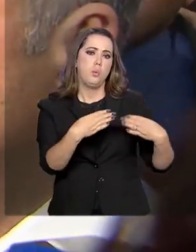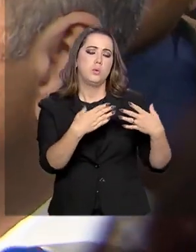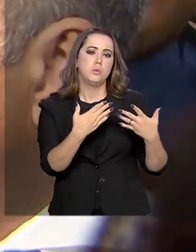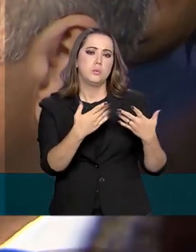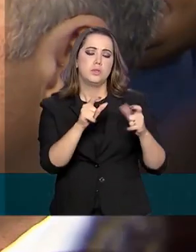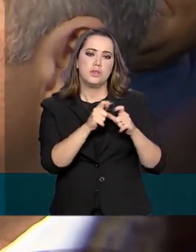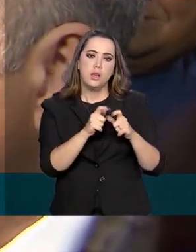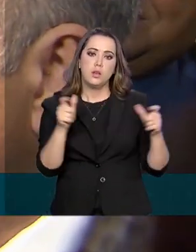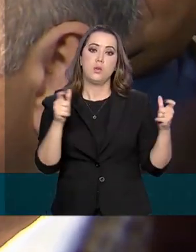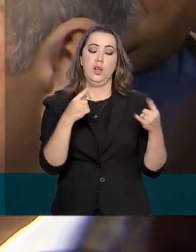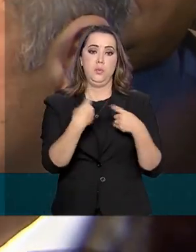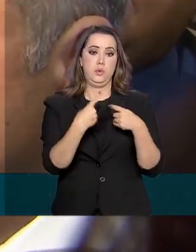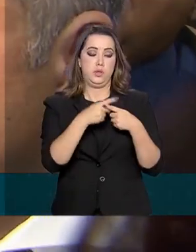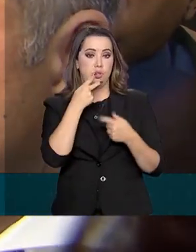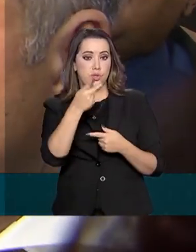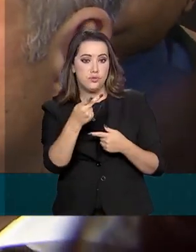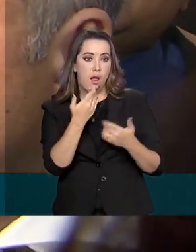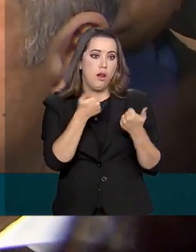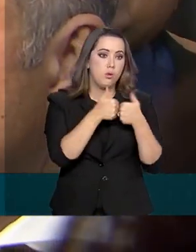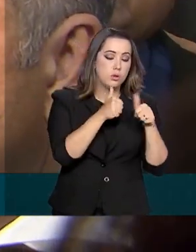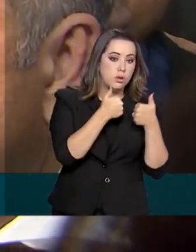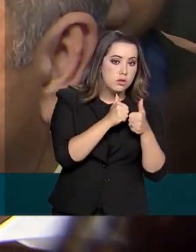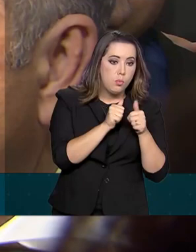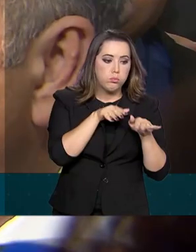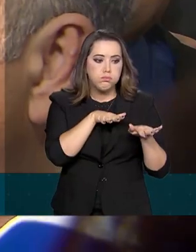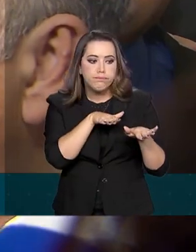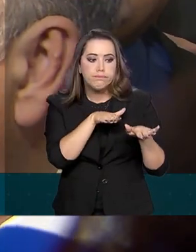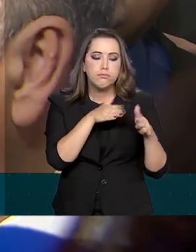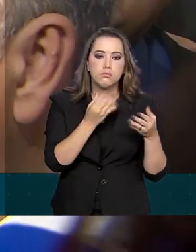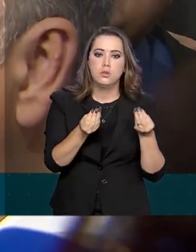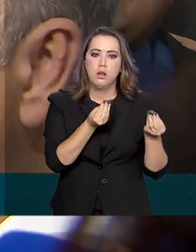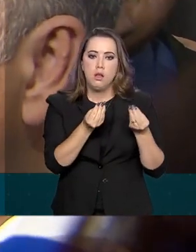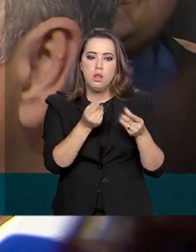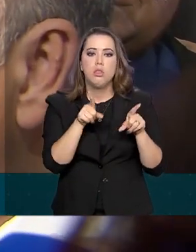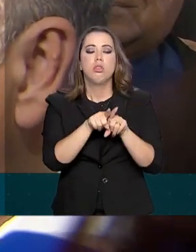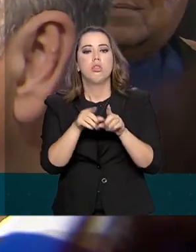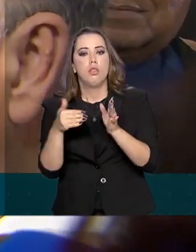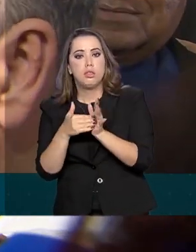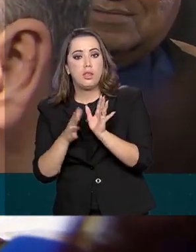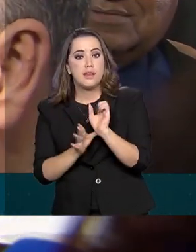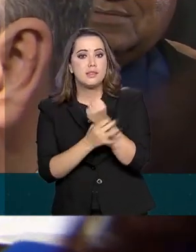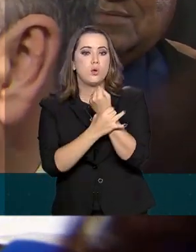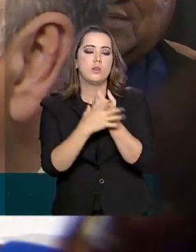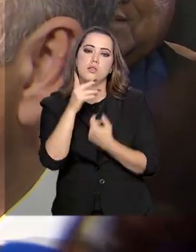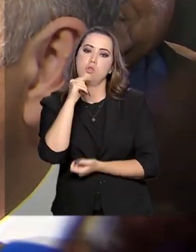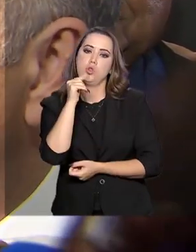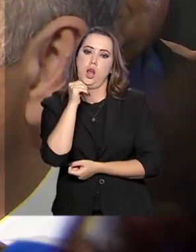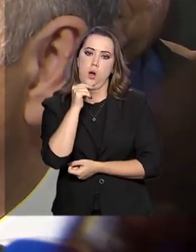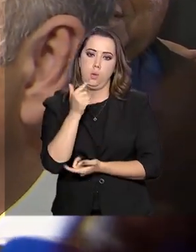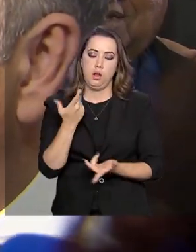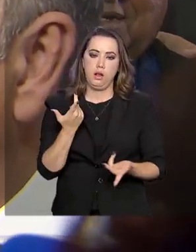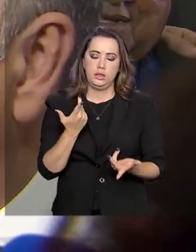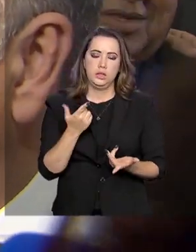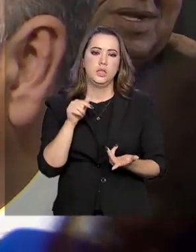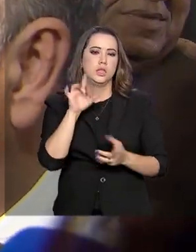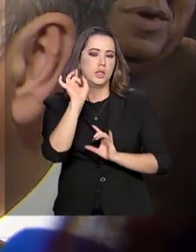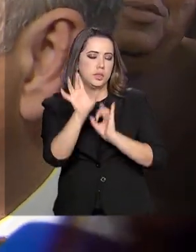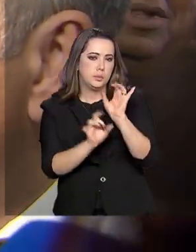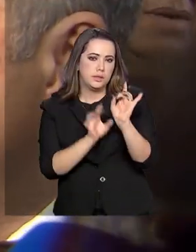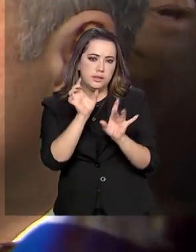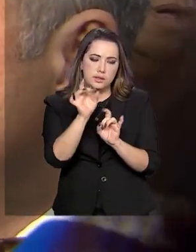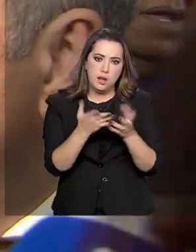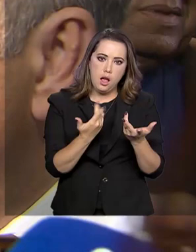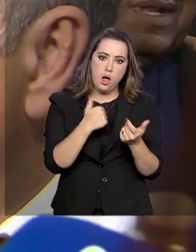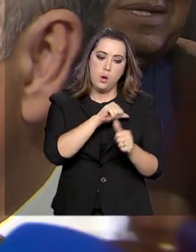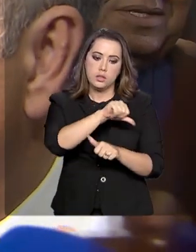falando desde a questão da mobilidade urbana até a segurança hídrica, em especial a questão